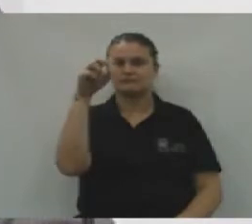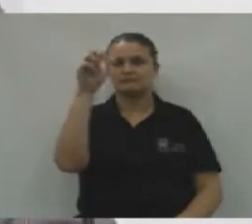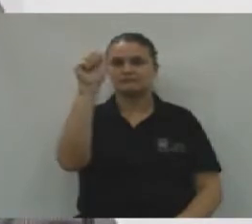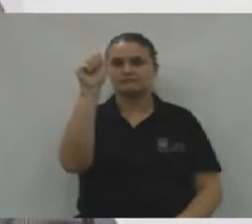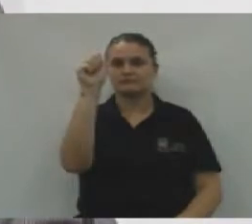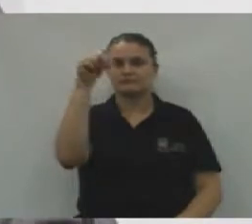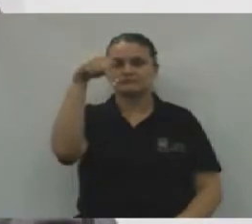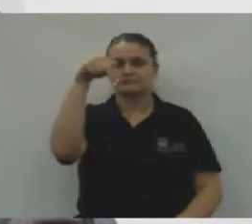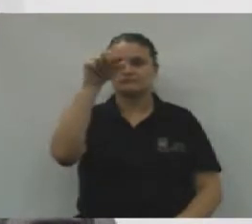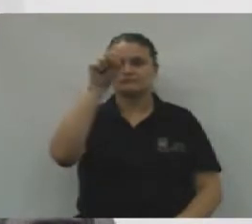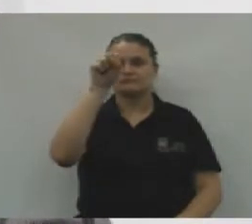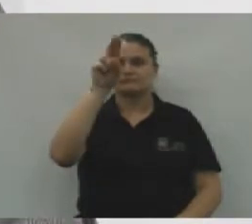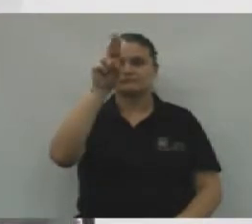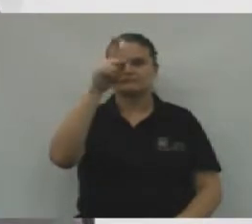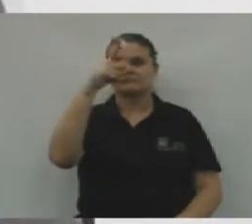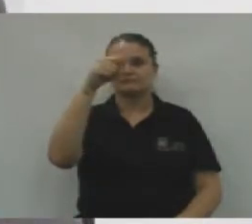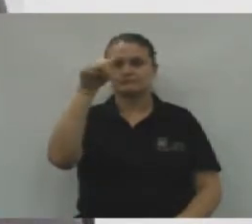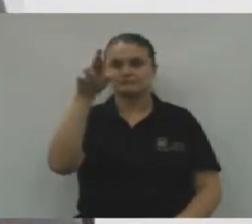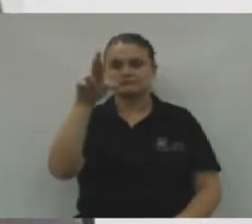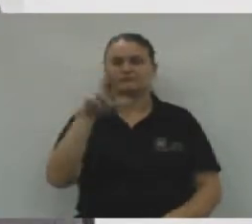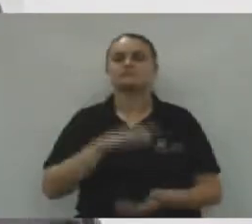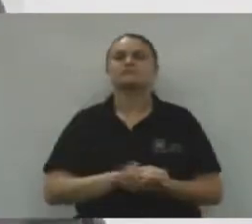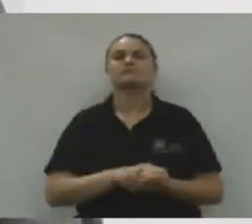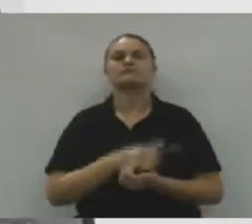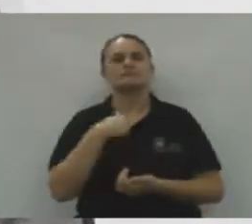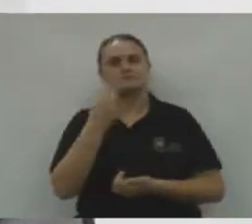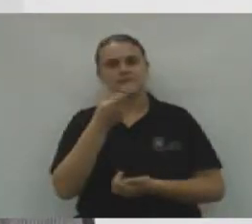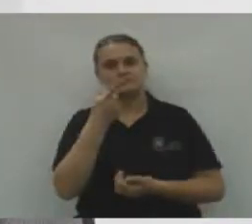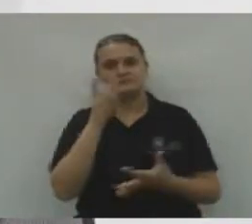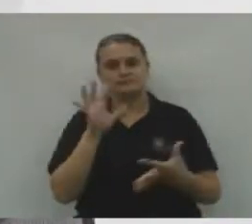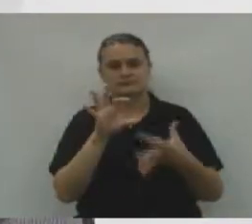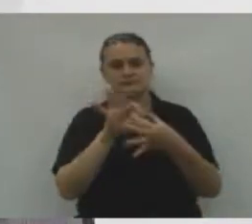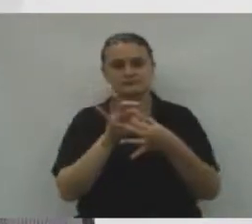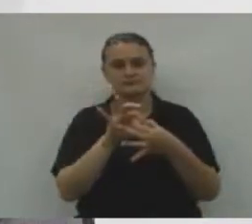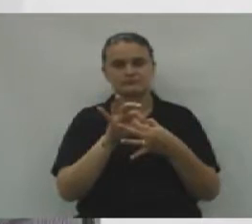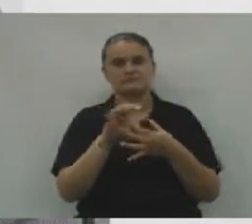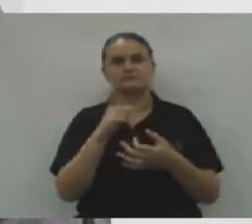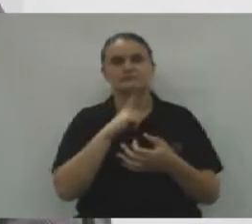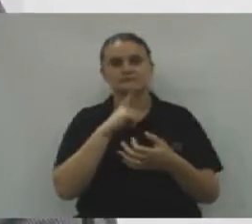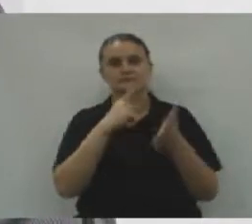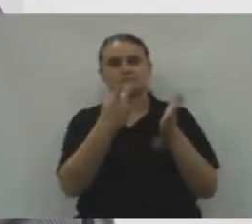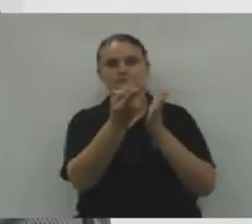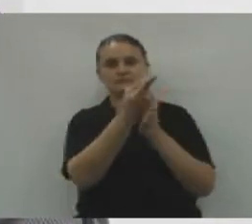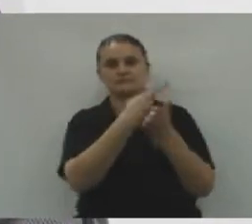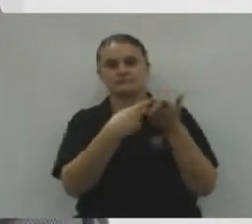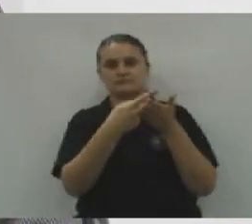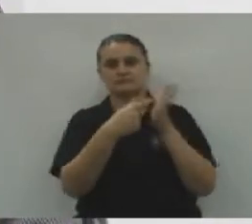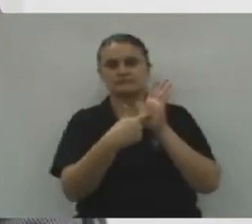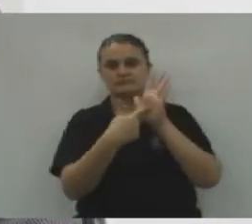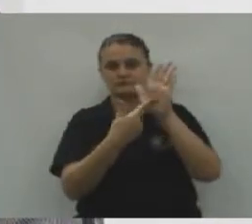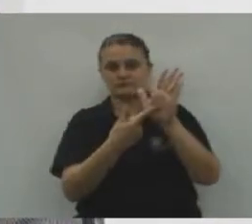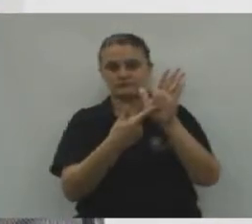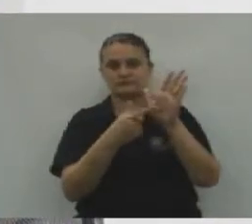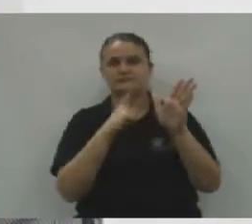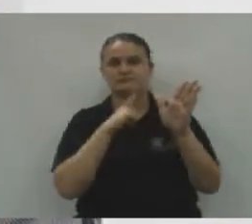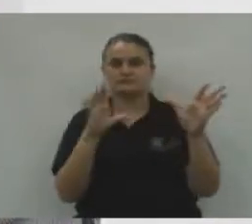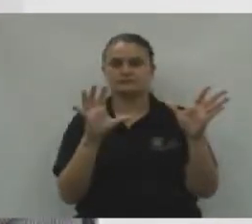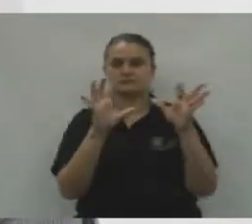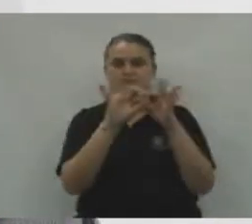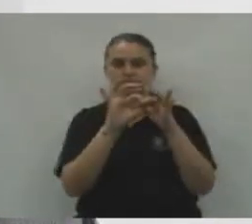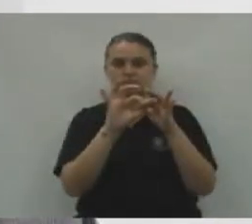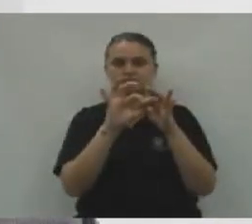municípios. Quando eu falei em parceria, aí é uma ilustração de que a parceria,